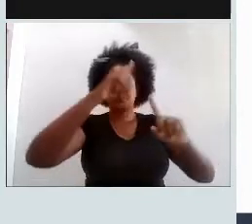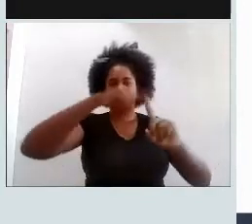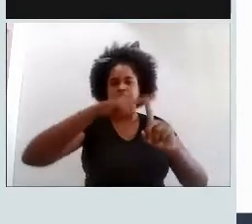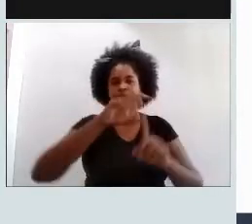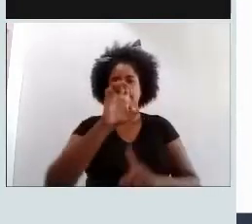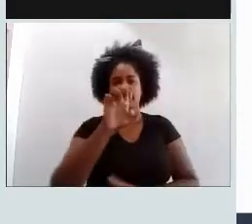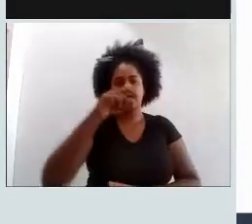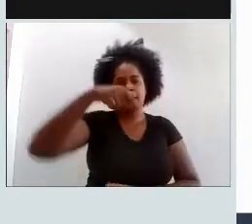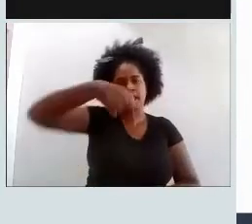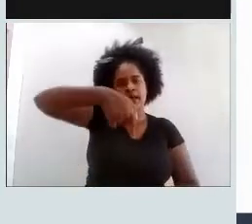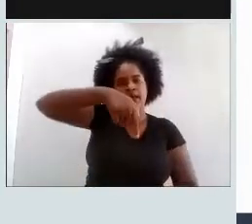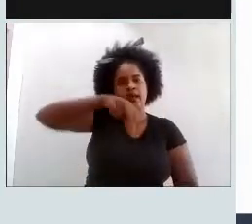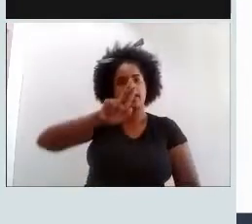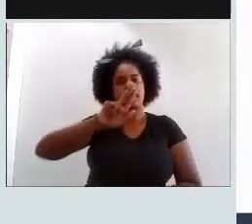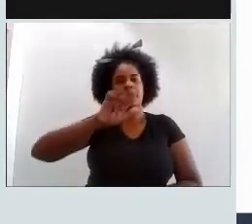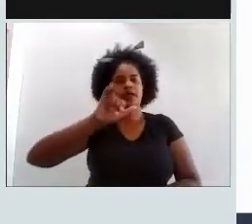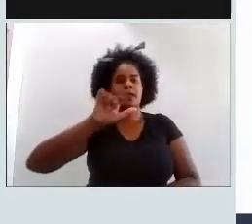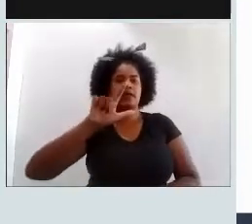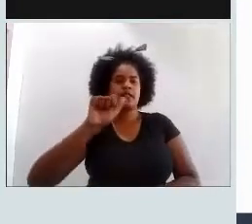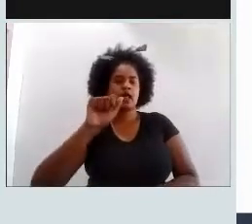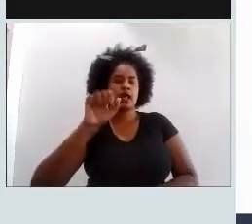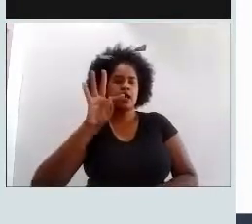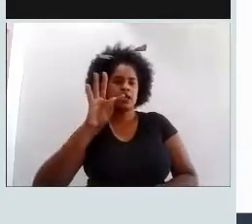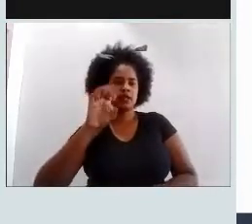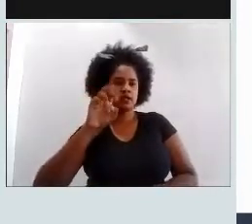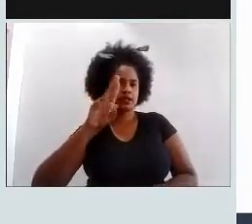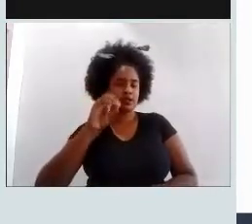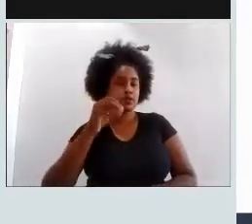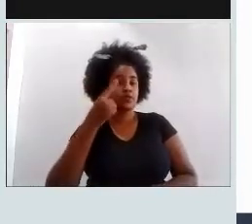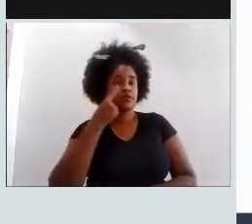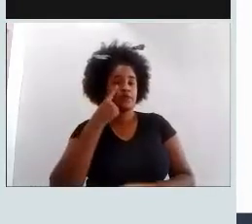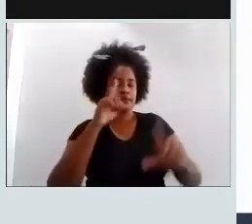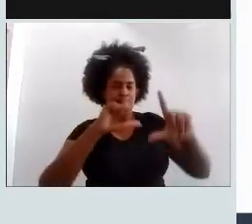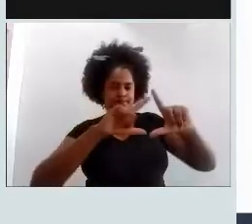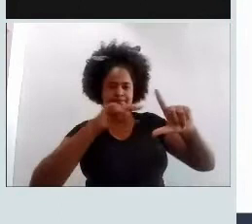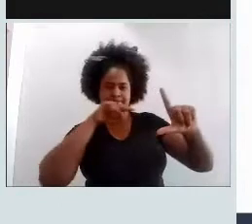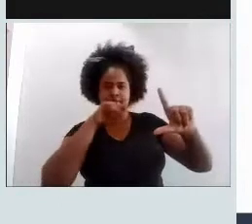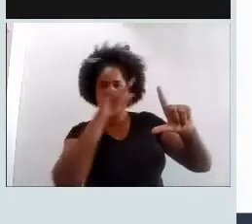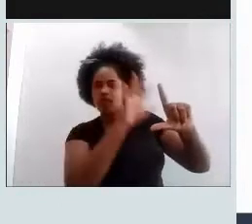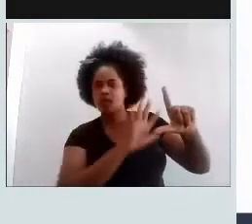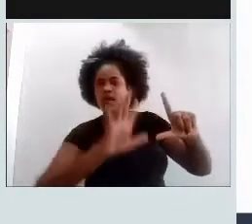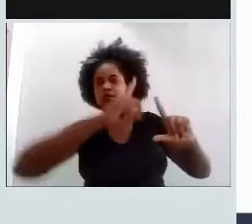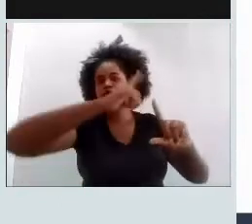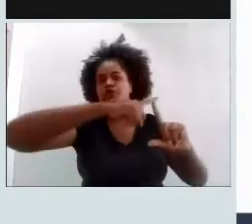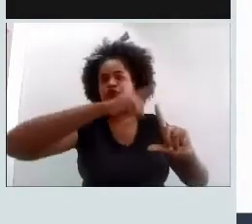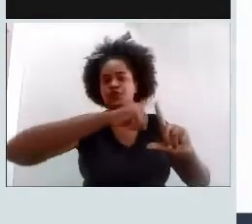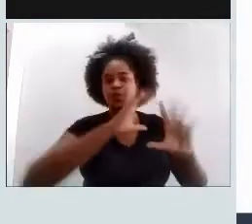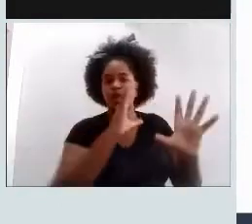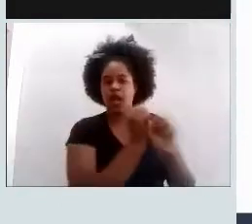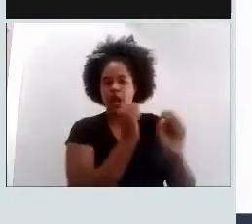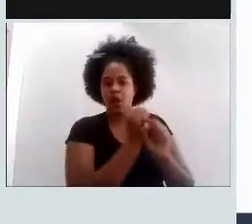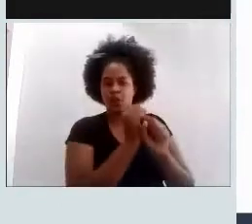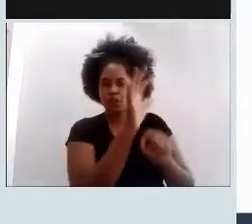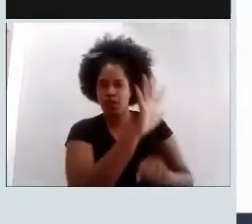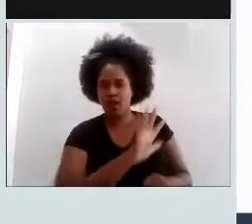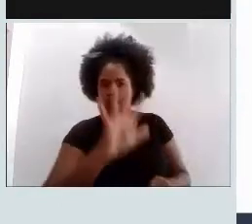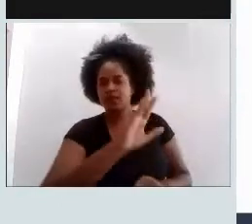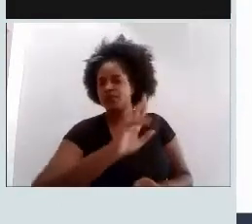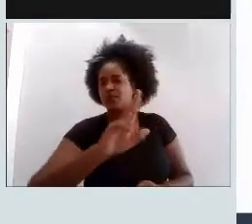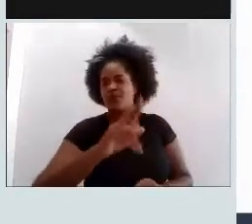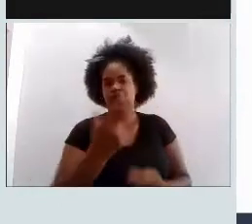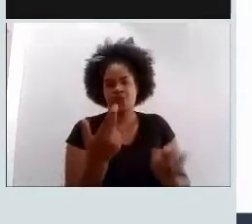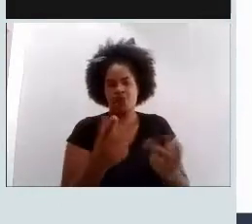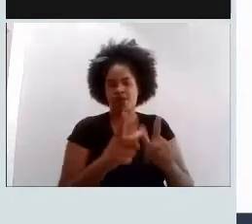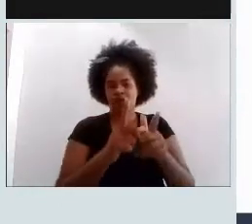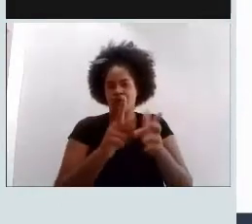calculamos a área dele por meio daquela forma de área igual a base vezes a altura dividido por 2.